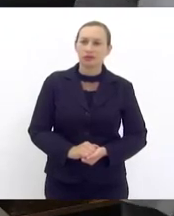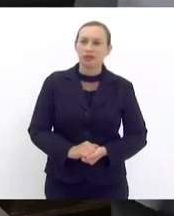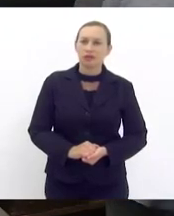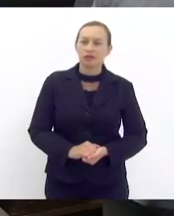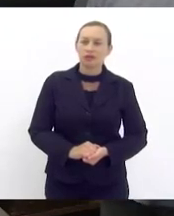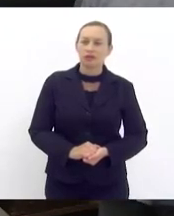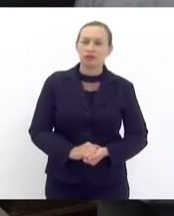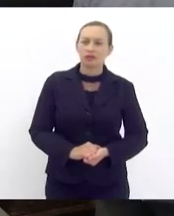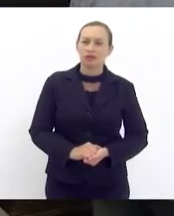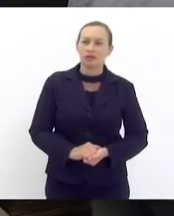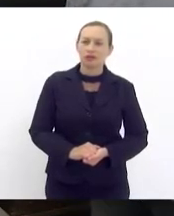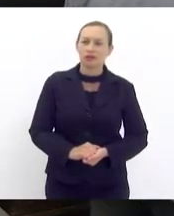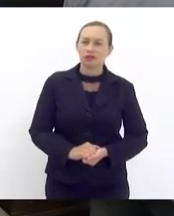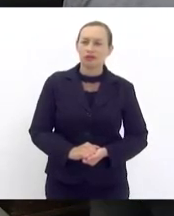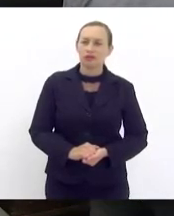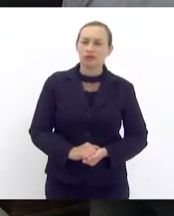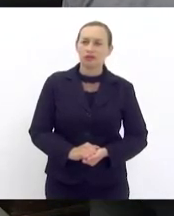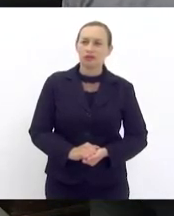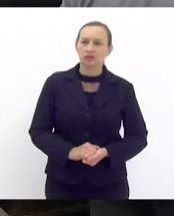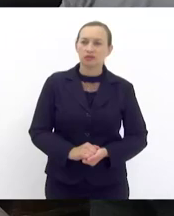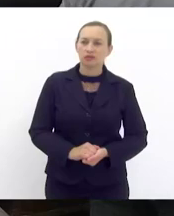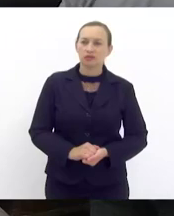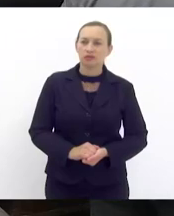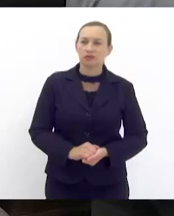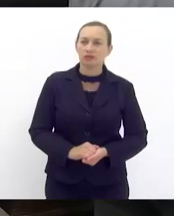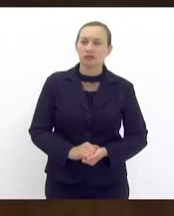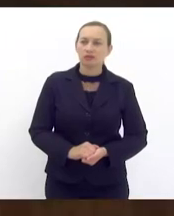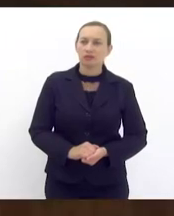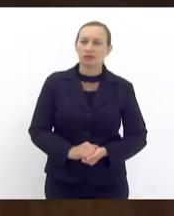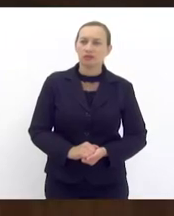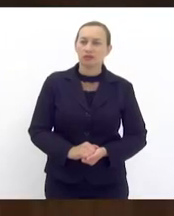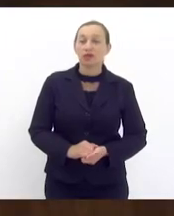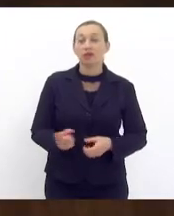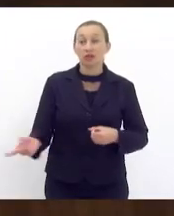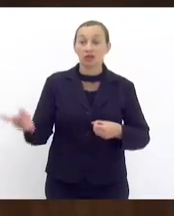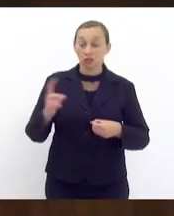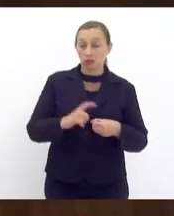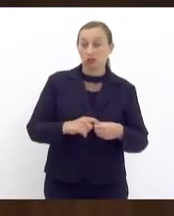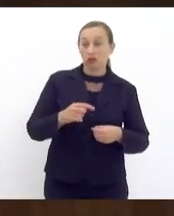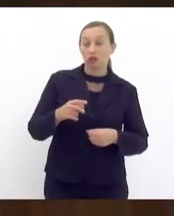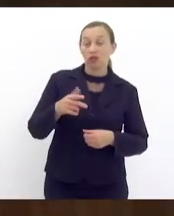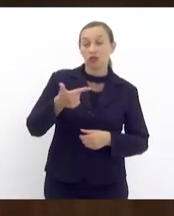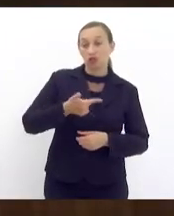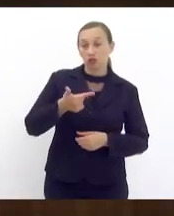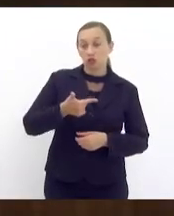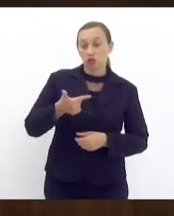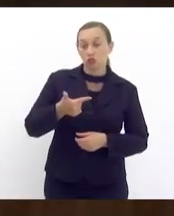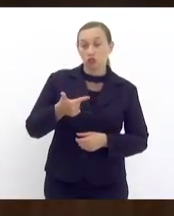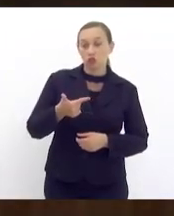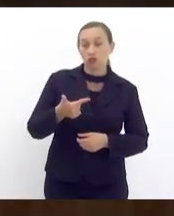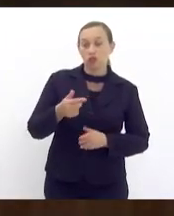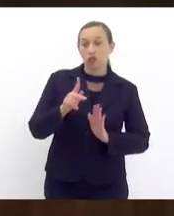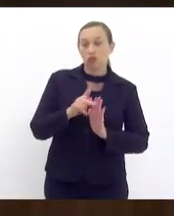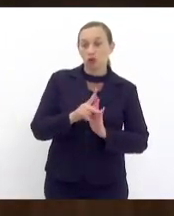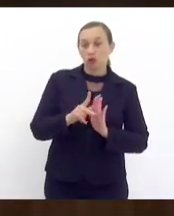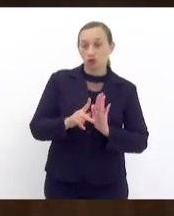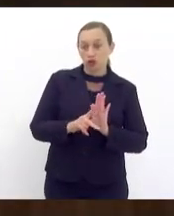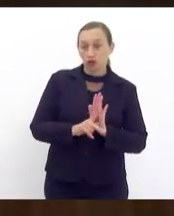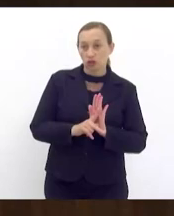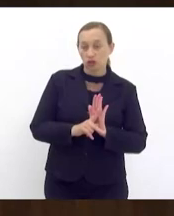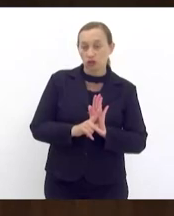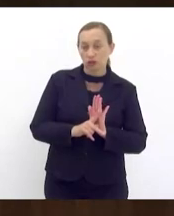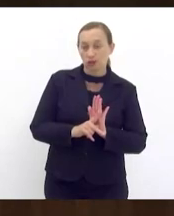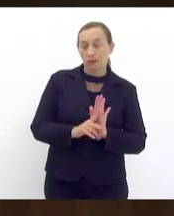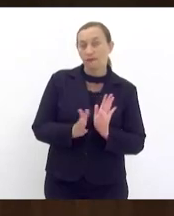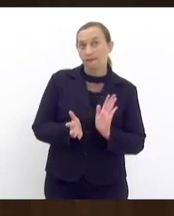pode falar meu nome Deputado ele tá voltando em segundo projeto no mérito é